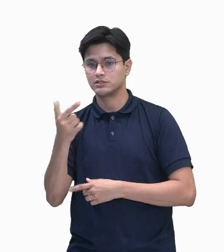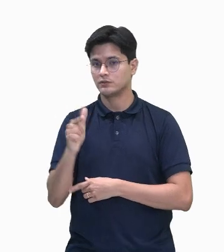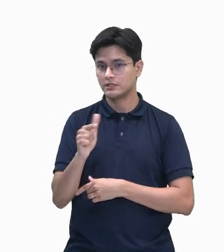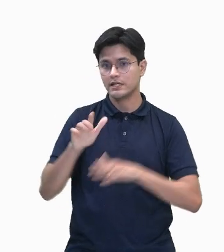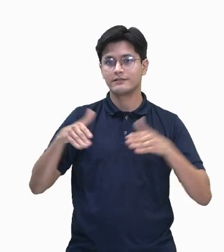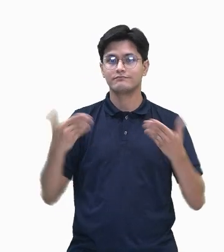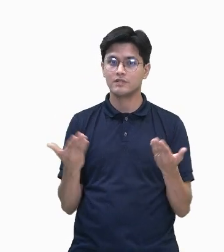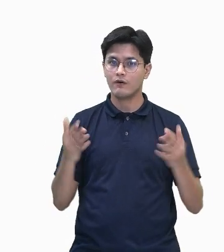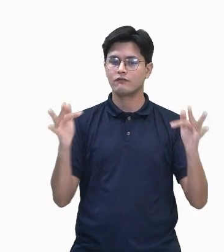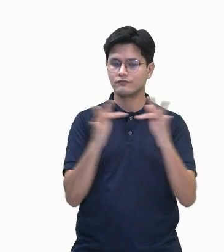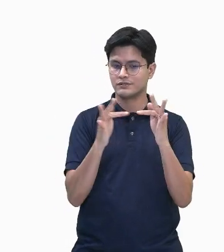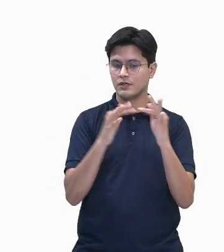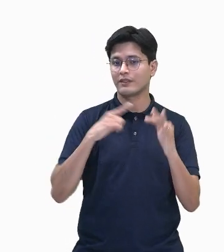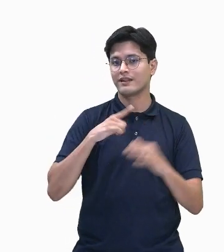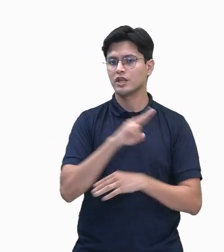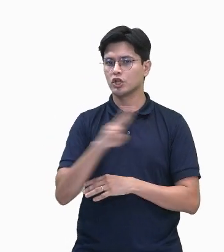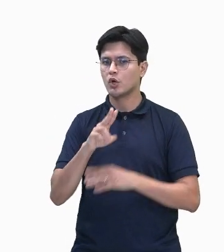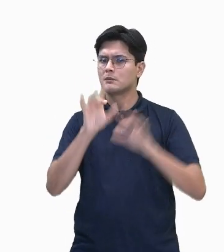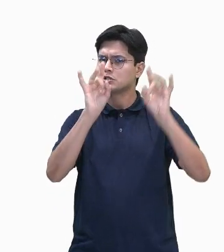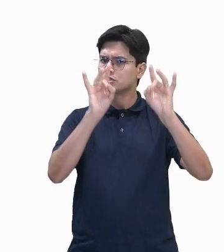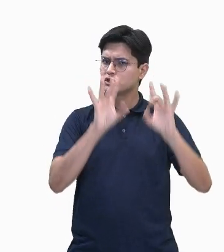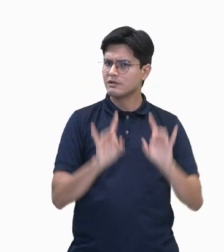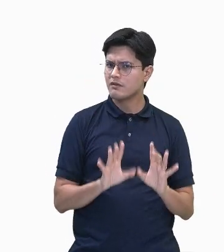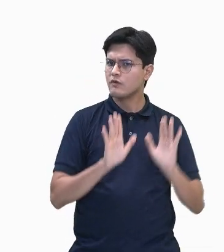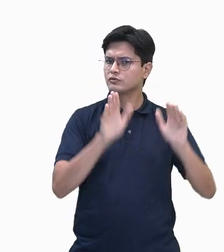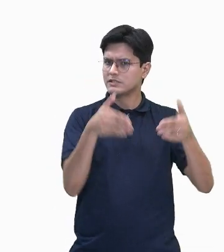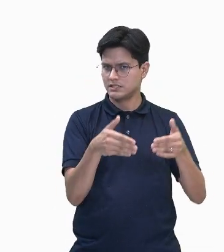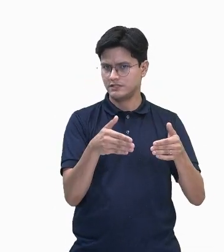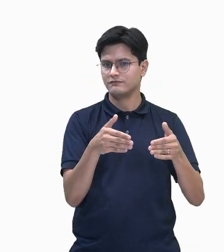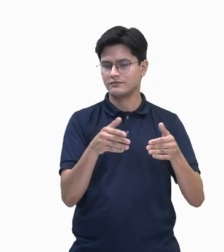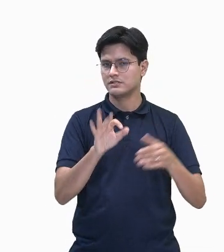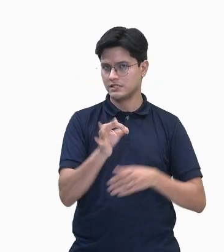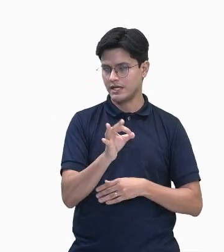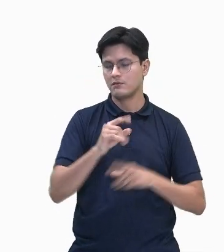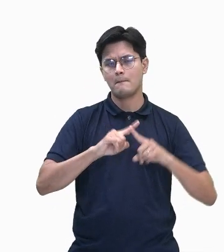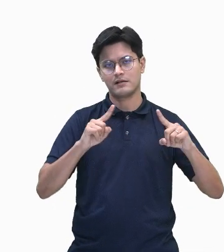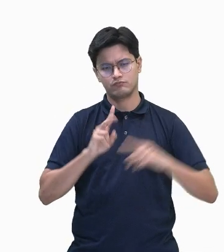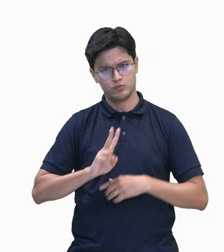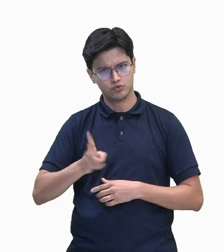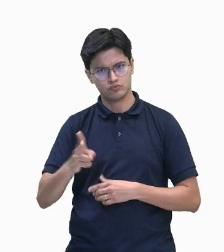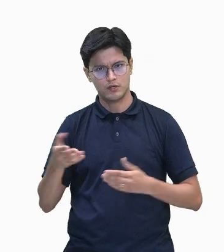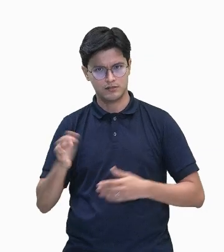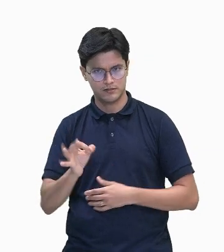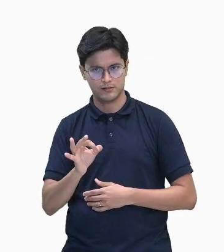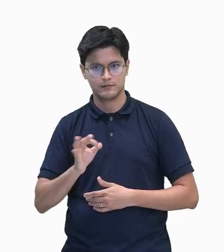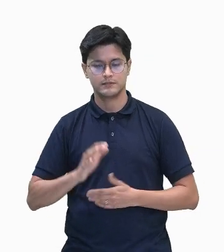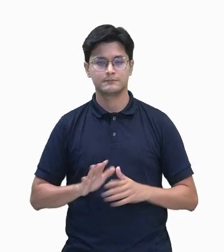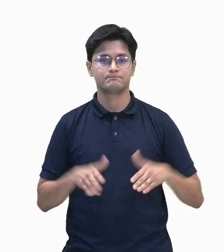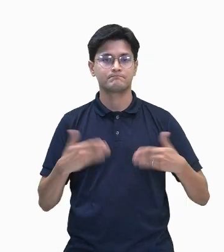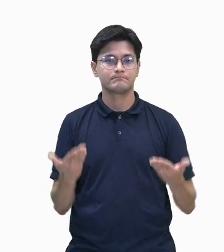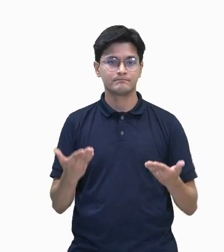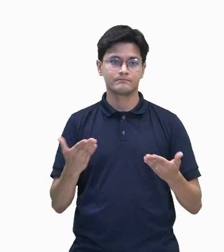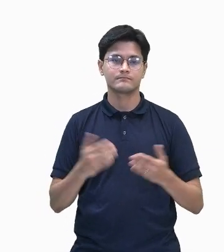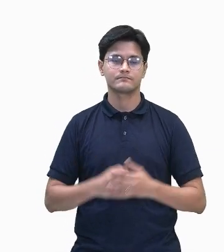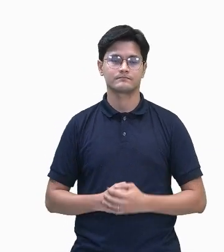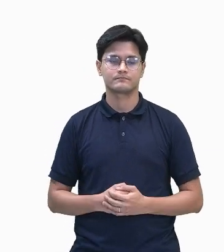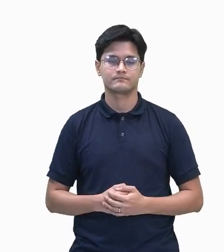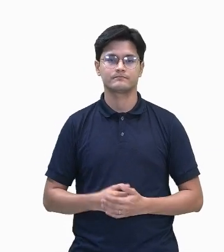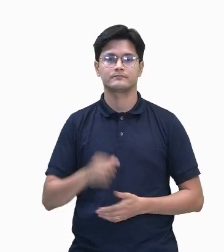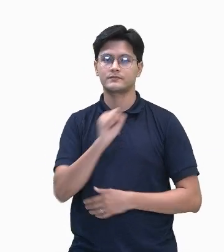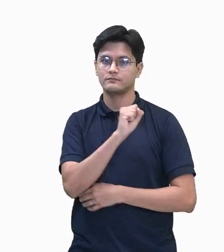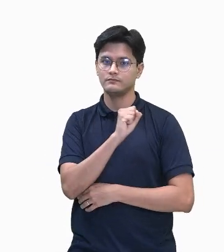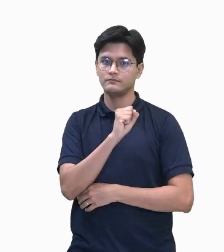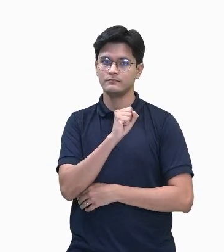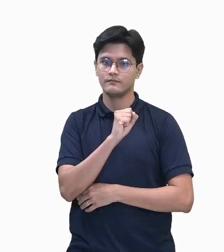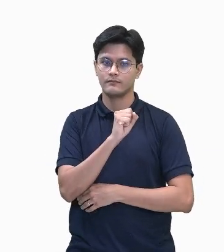especial para ela. Bom, continuando aqui, pessoal, mas tem outra situação. Se o que exceder de 50